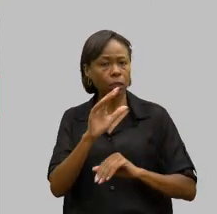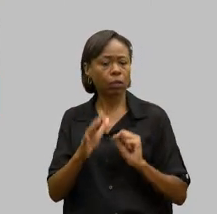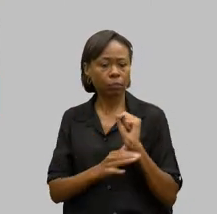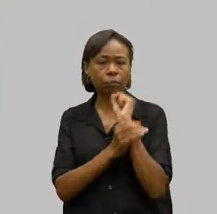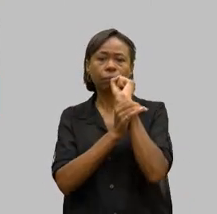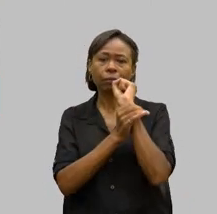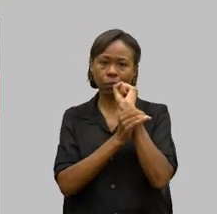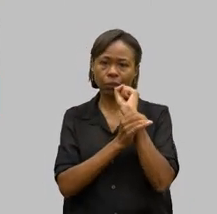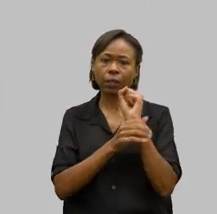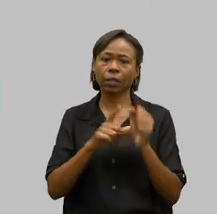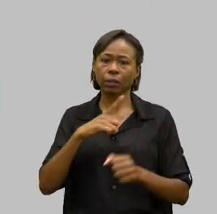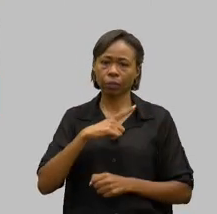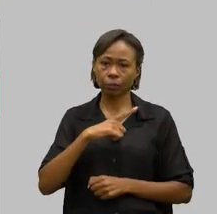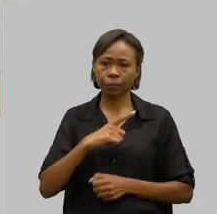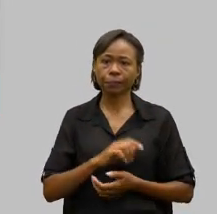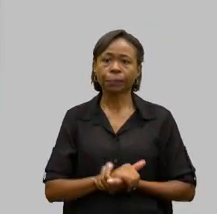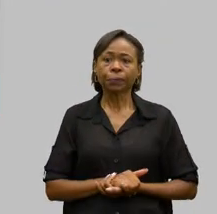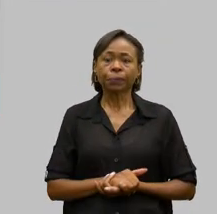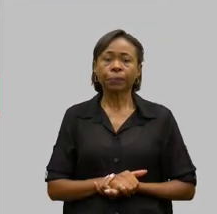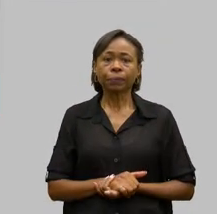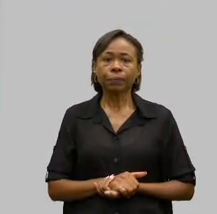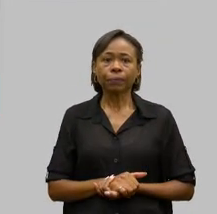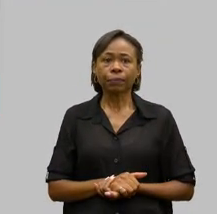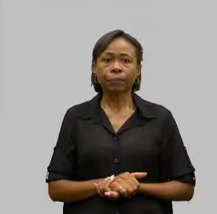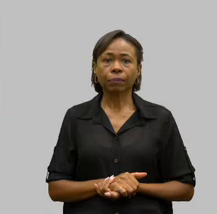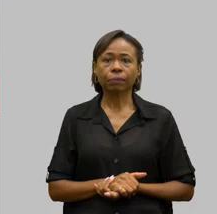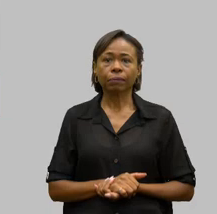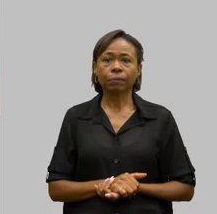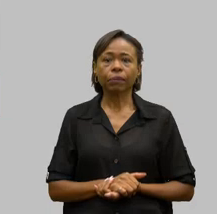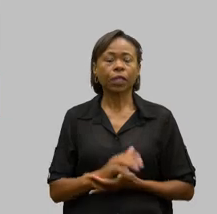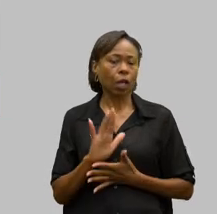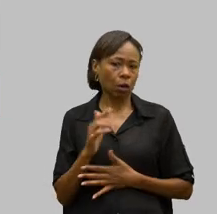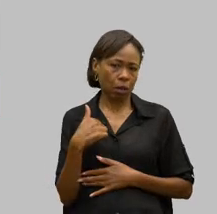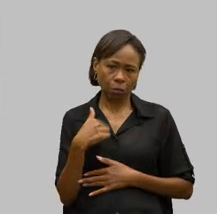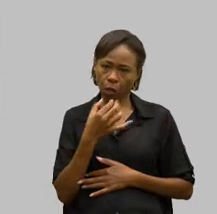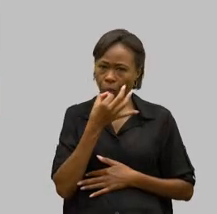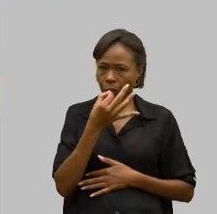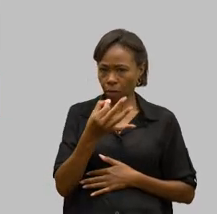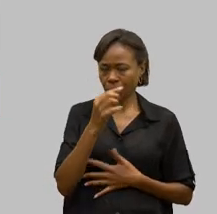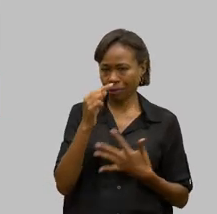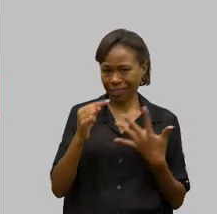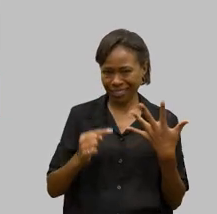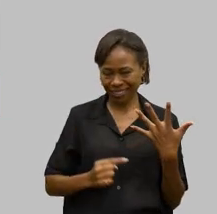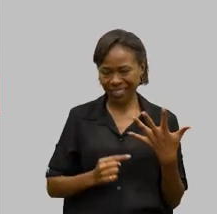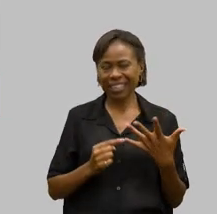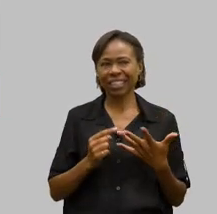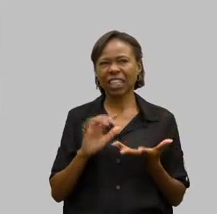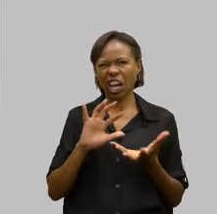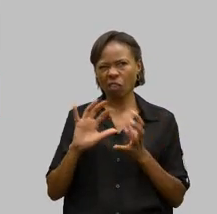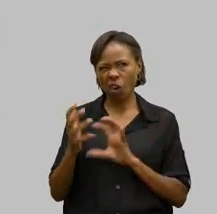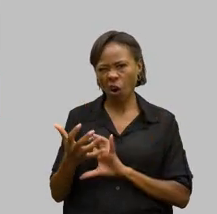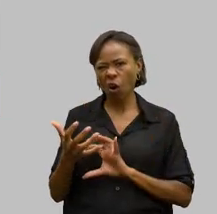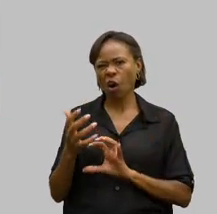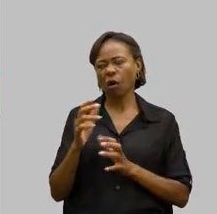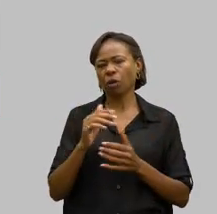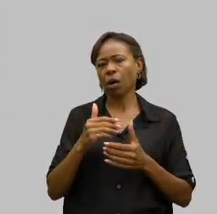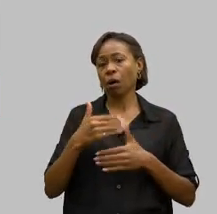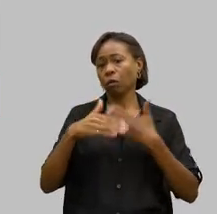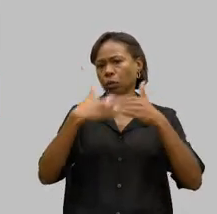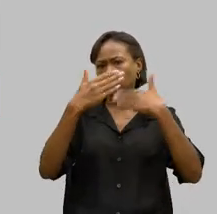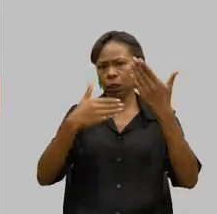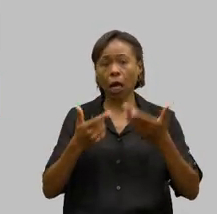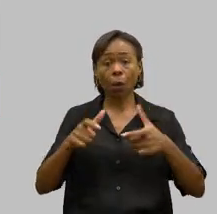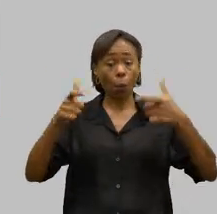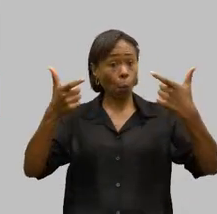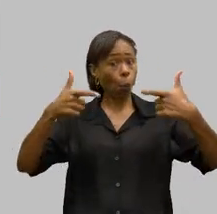todos os sentidos. Então é isso, as minhas colocações, temos visto muitas reformas, muitas ampliações, inaugurando quadras